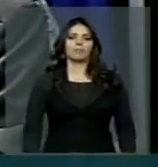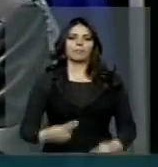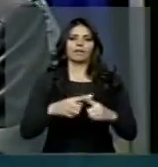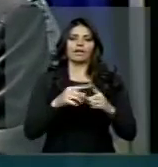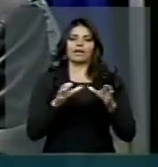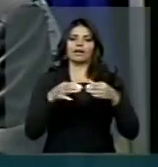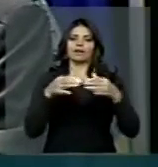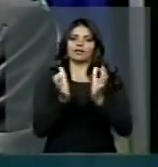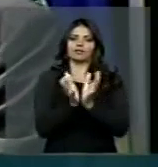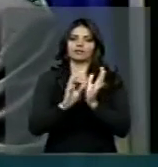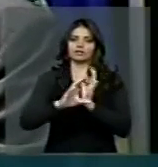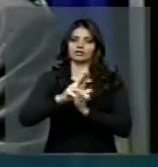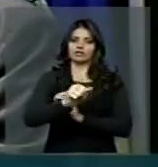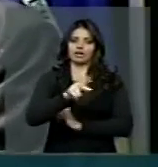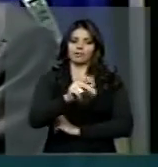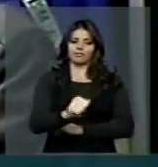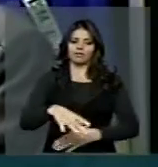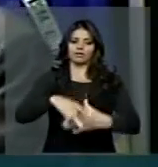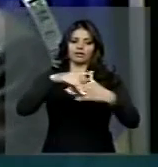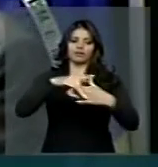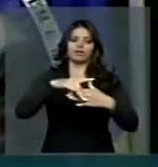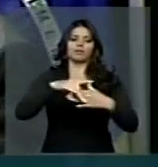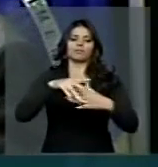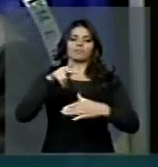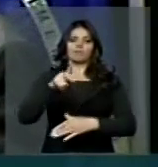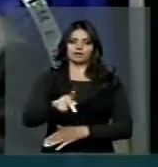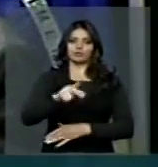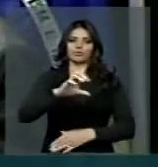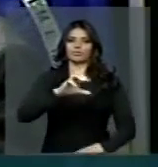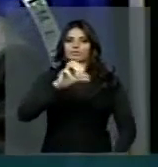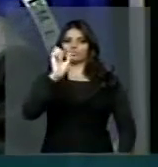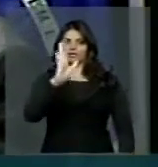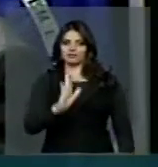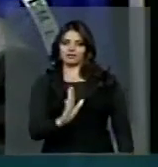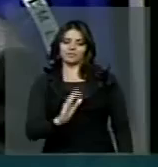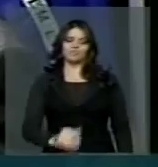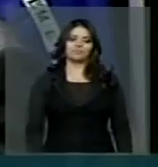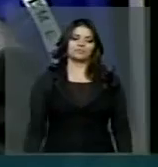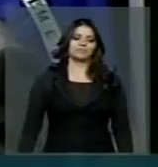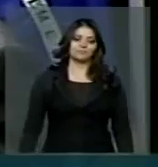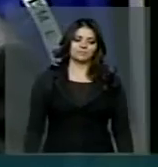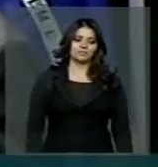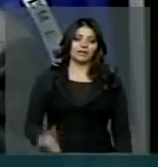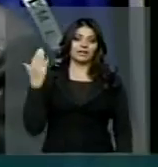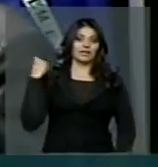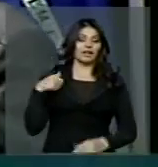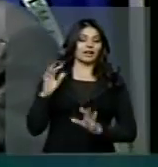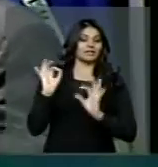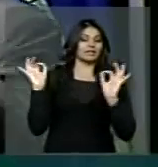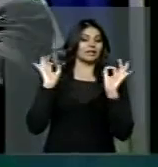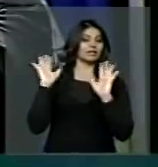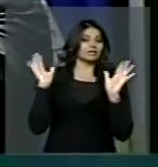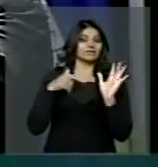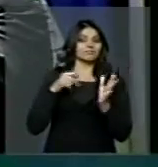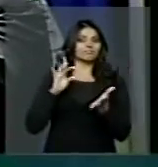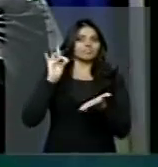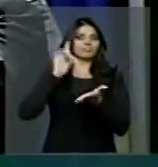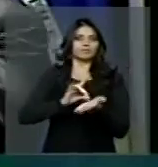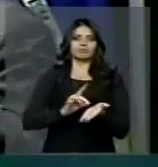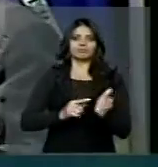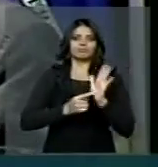chapa indicada pelo Partido Comunista Brasileiro, então na clandestinidade. Embora